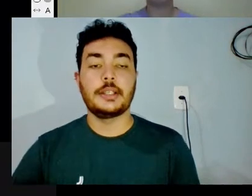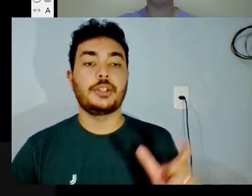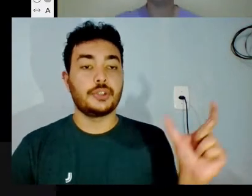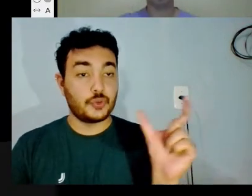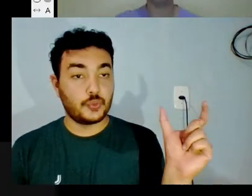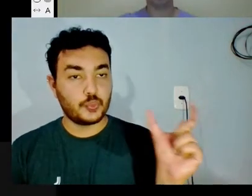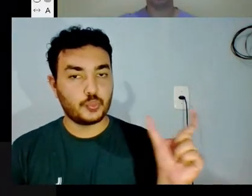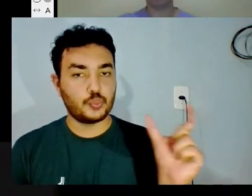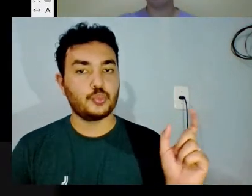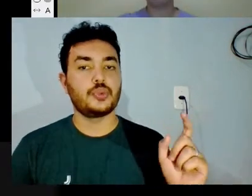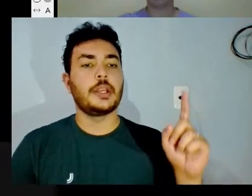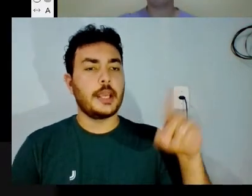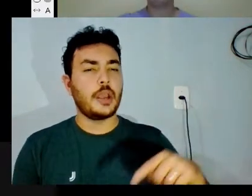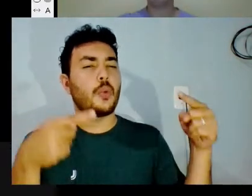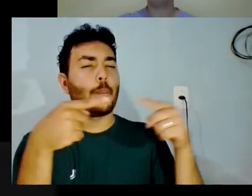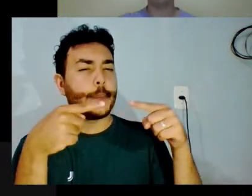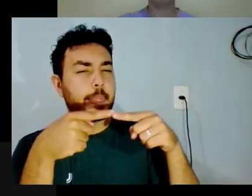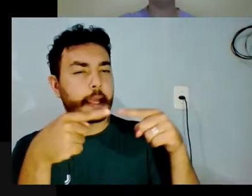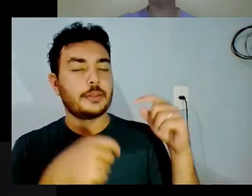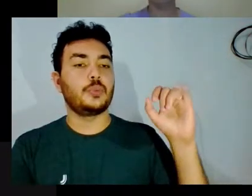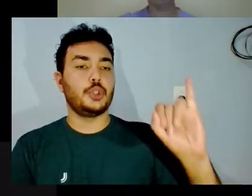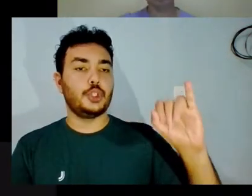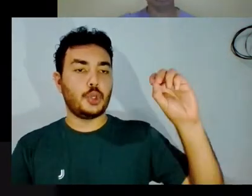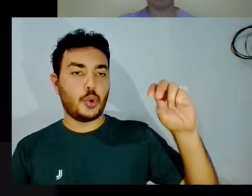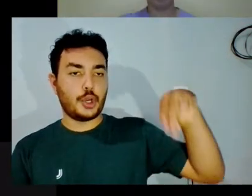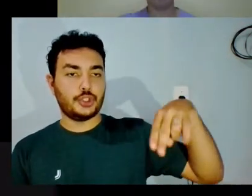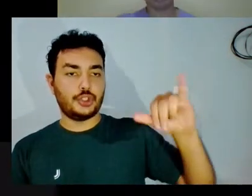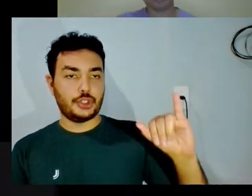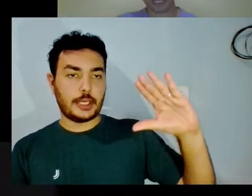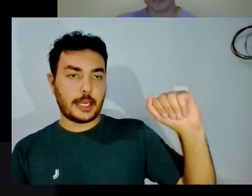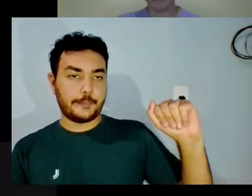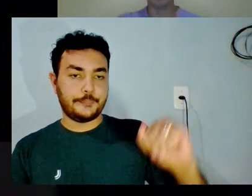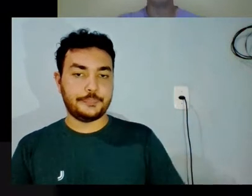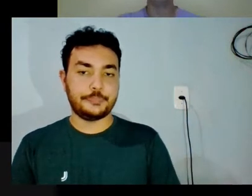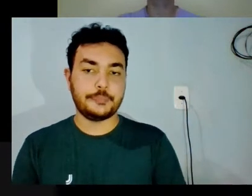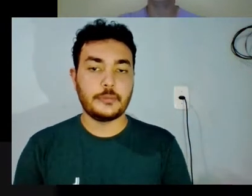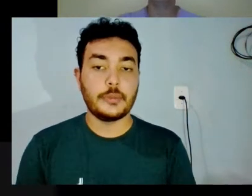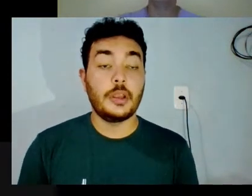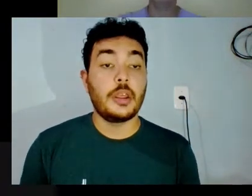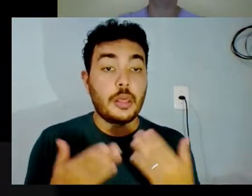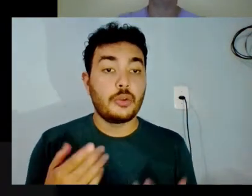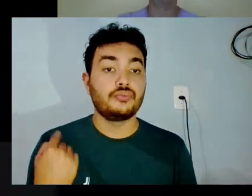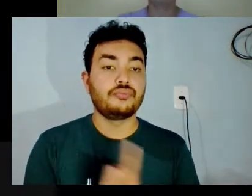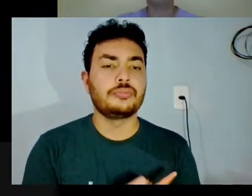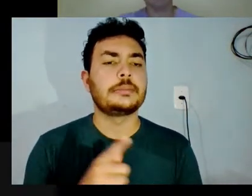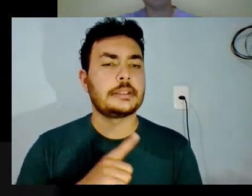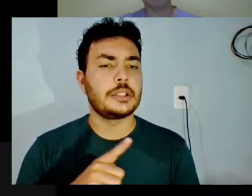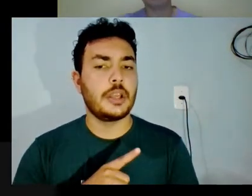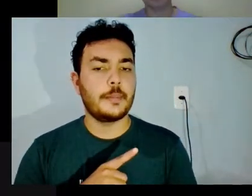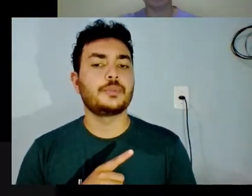da equação aqui com esses dois termos associada à parte iônica, como eu expliquei para vocês agora, tá? E aí a gente tem esse efeito da